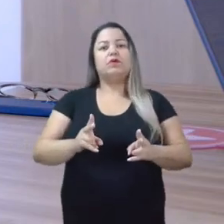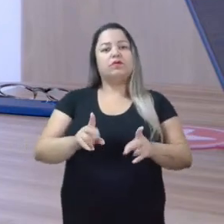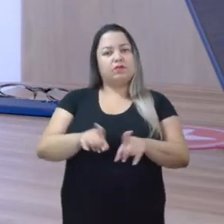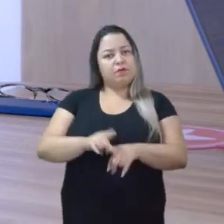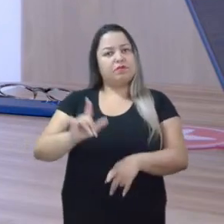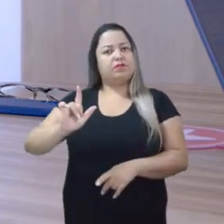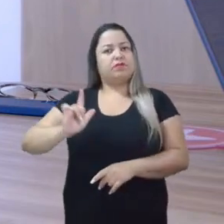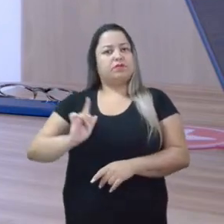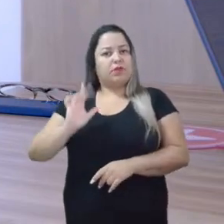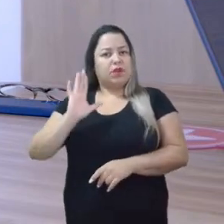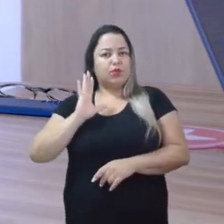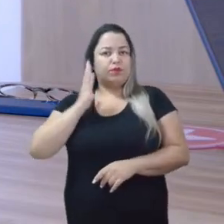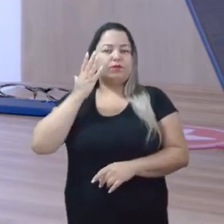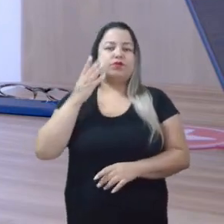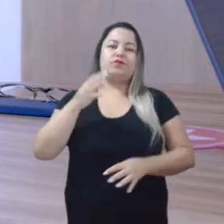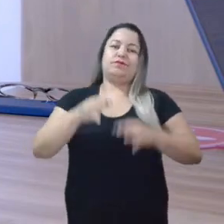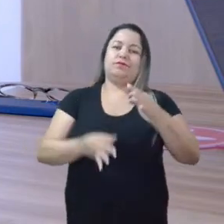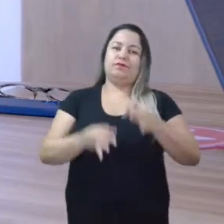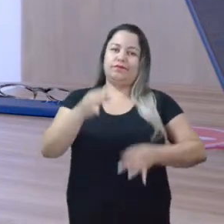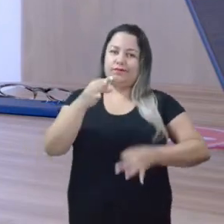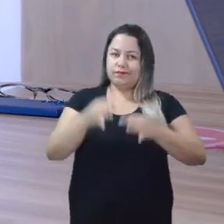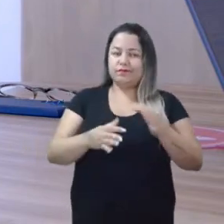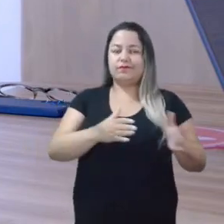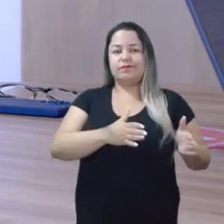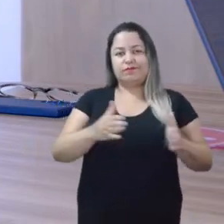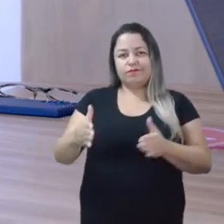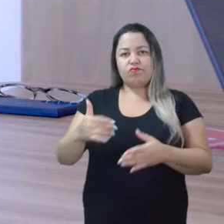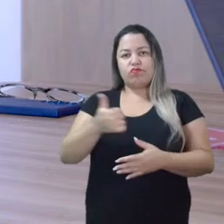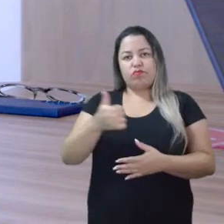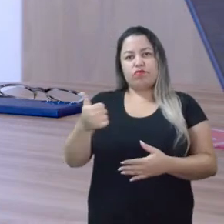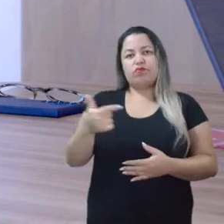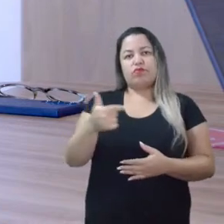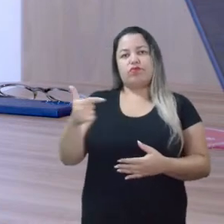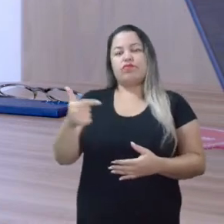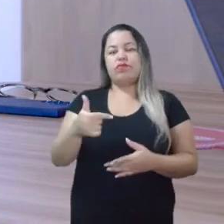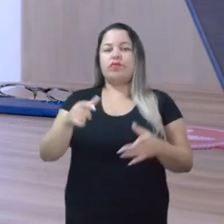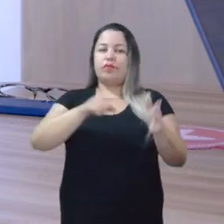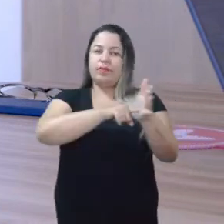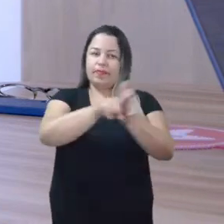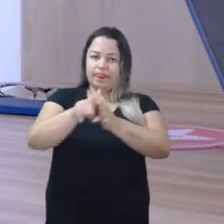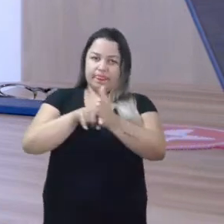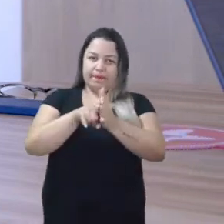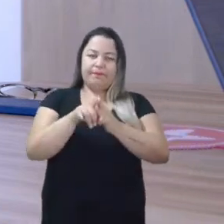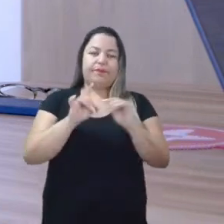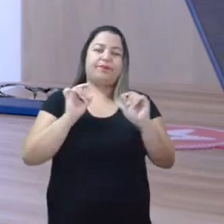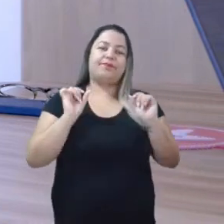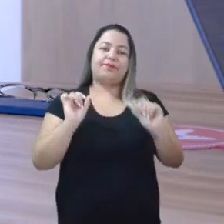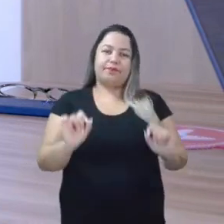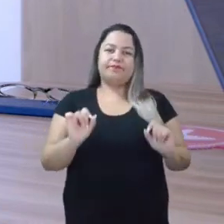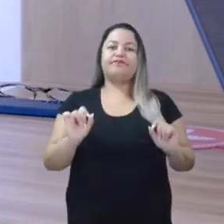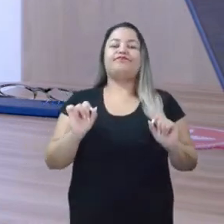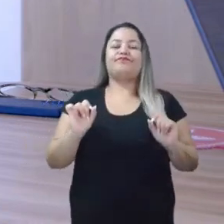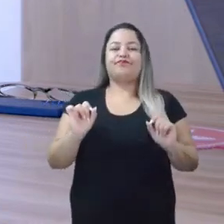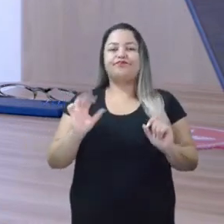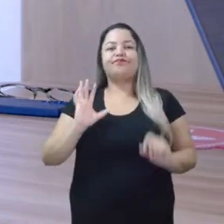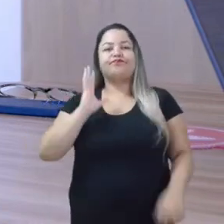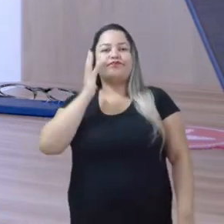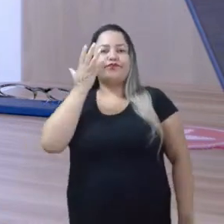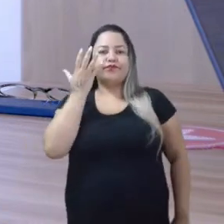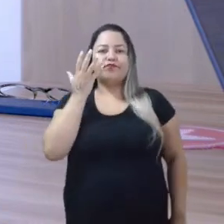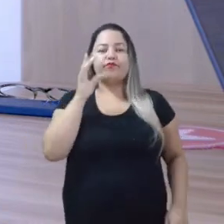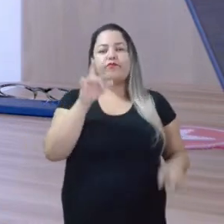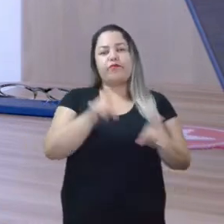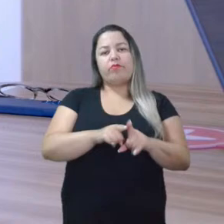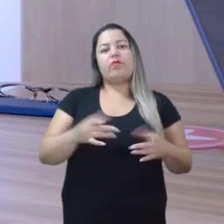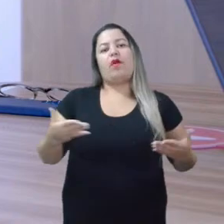decisões judiciais de primeira instância e de segunda instância que analisaram a responsabilidade das plataformas e agora o Supremo